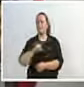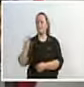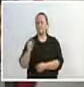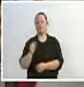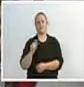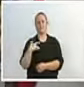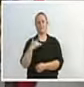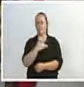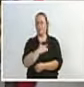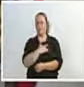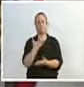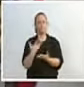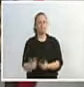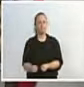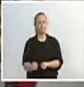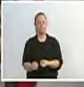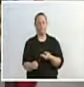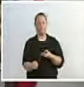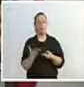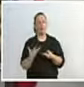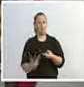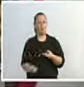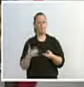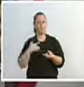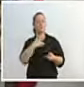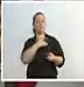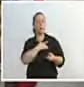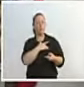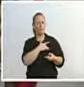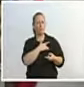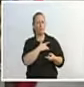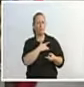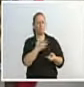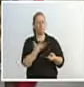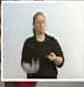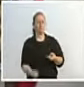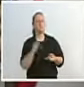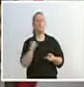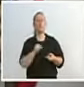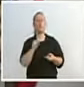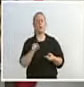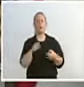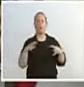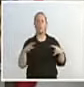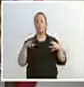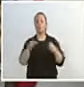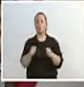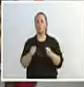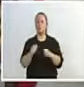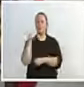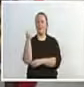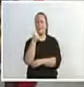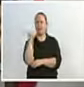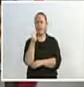assumiu. E se assumiu a gestão plena em saúde naquela época, assumiu alta complexidade, a média e a atenção